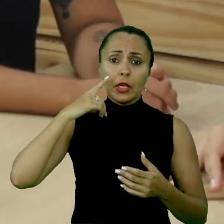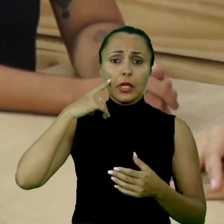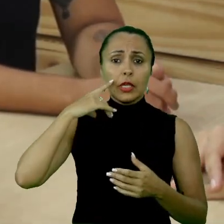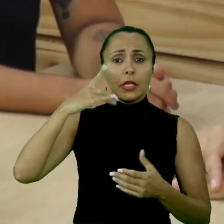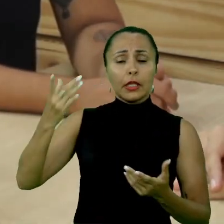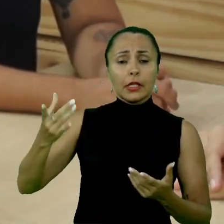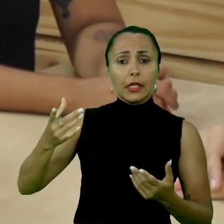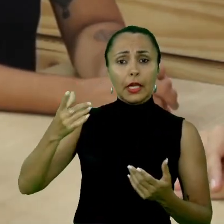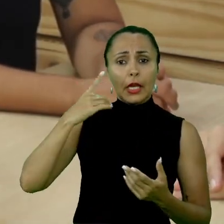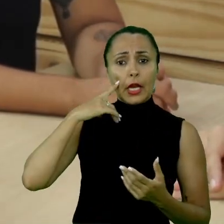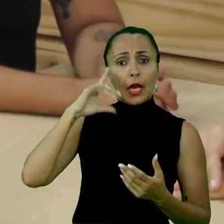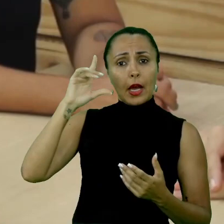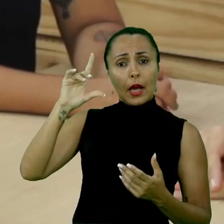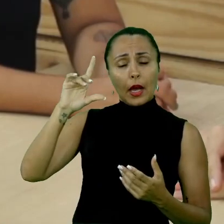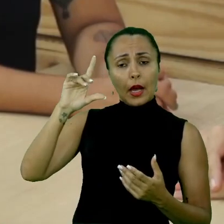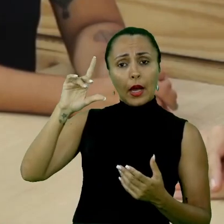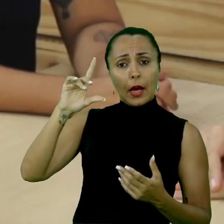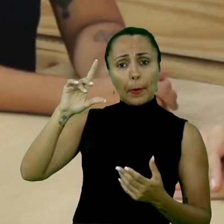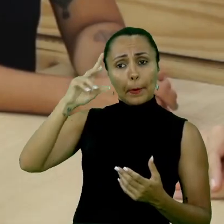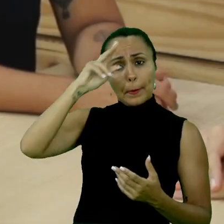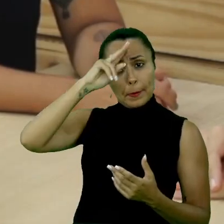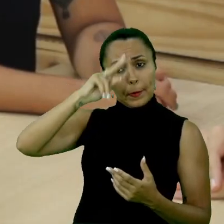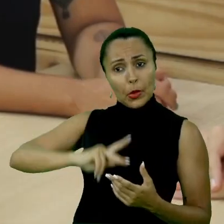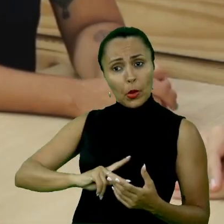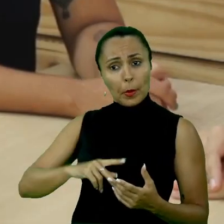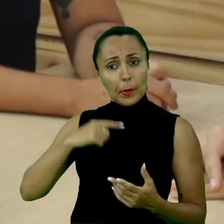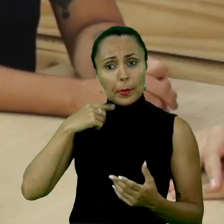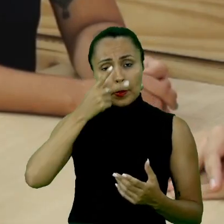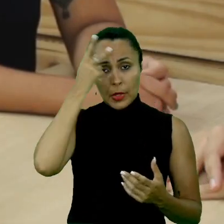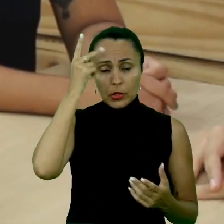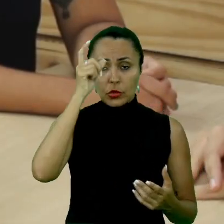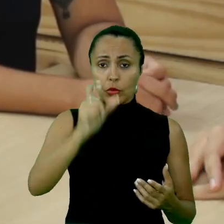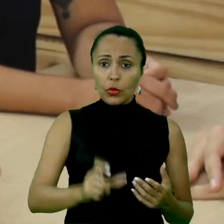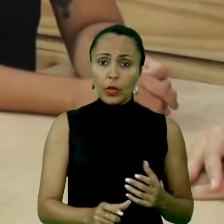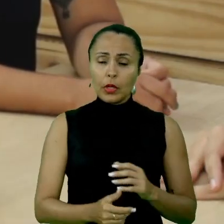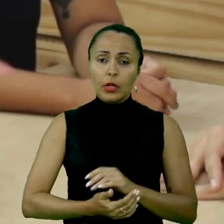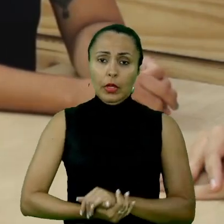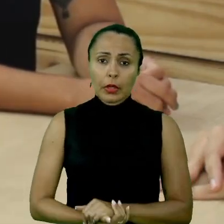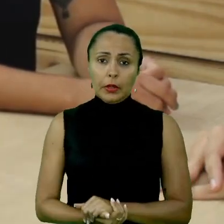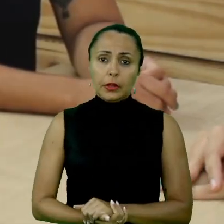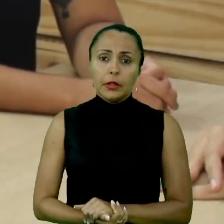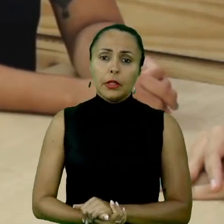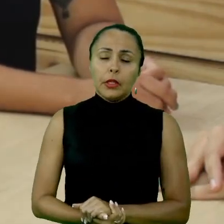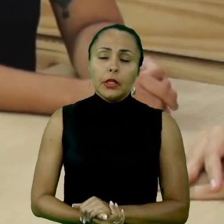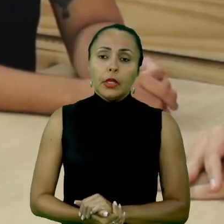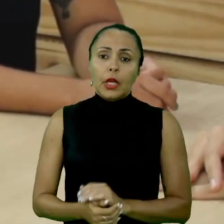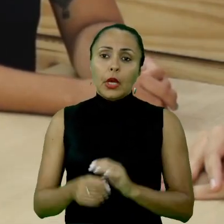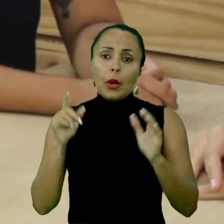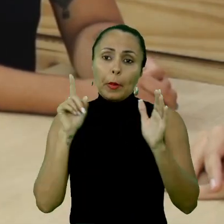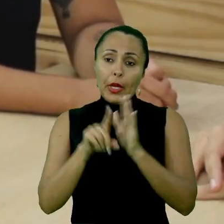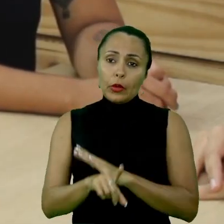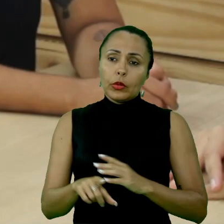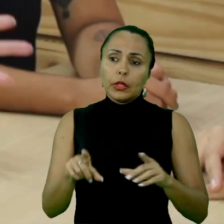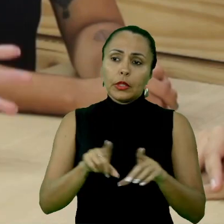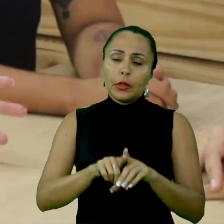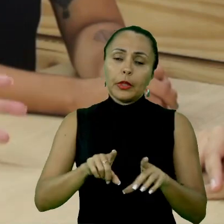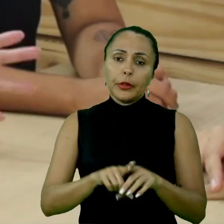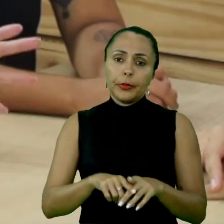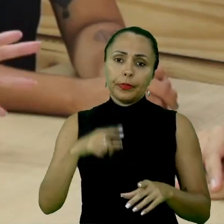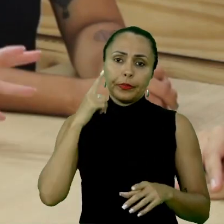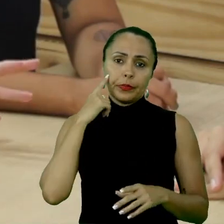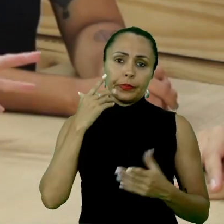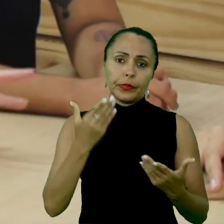daquele designer, daquela pessoa que fez. E aí a pergunta que eu queria também assim trazer pra gente é se tudo